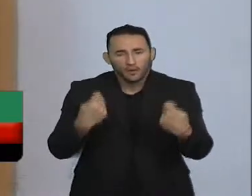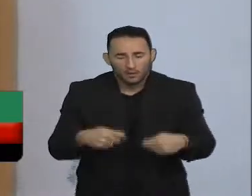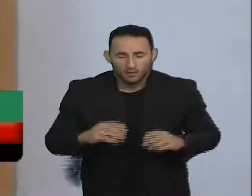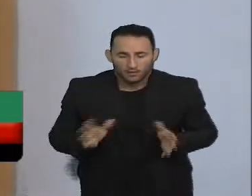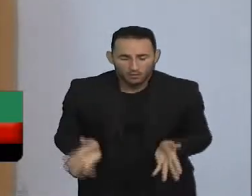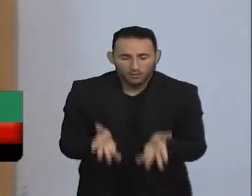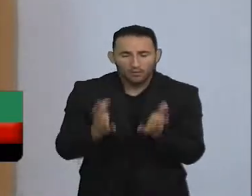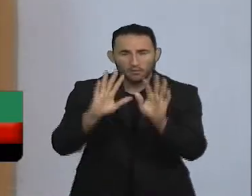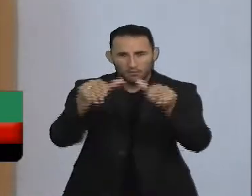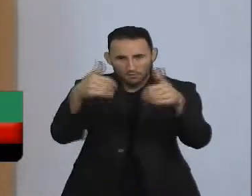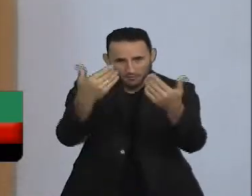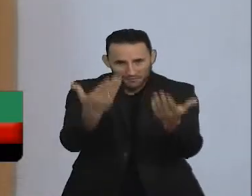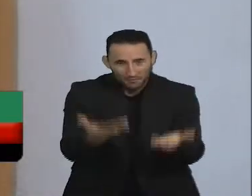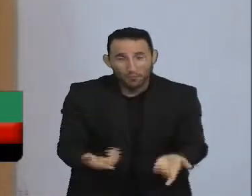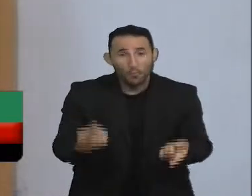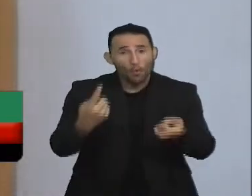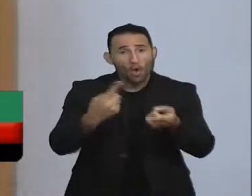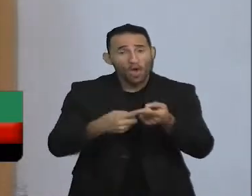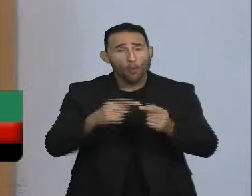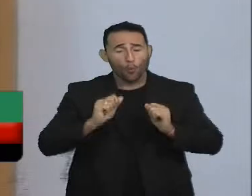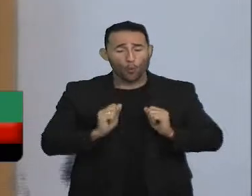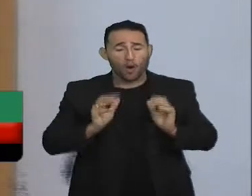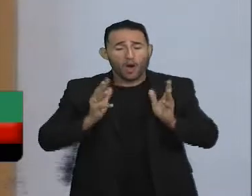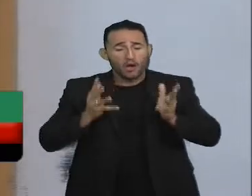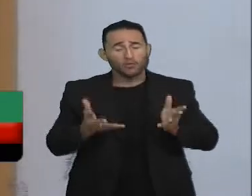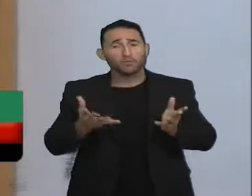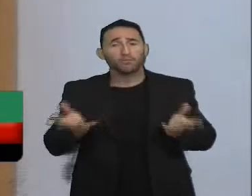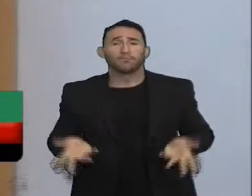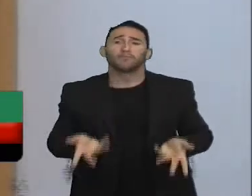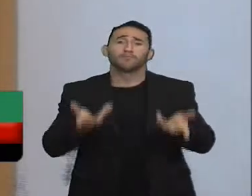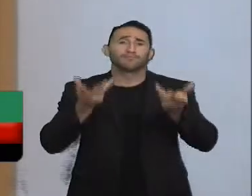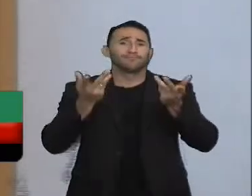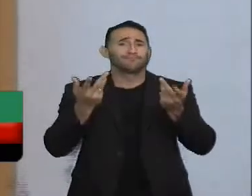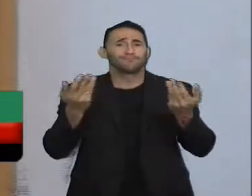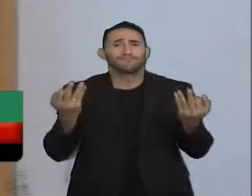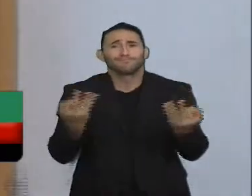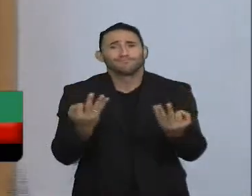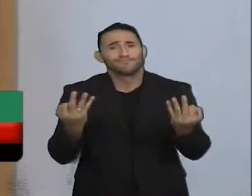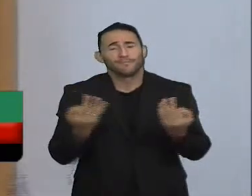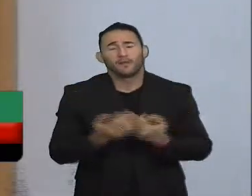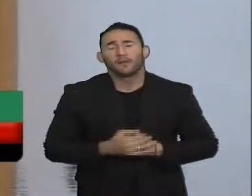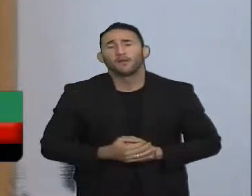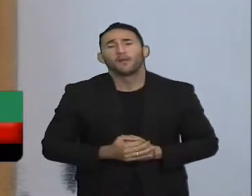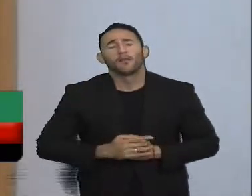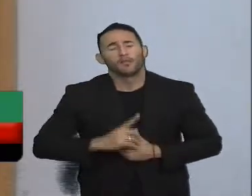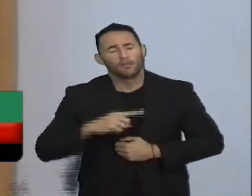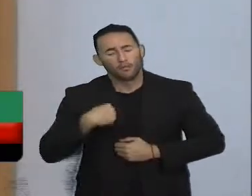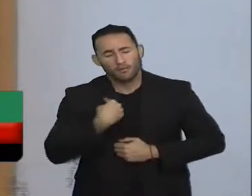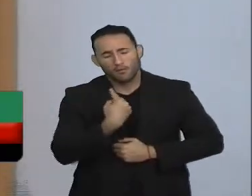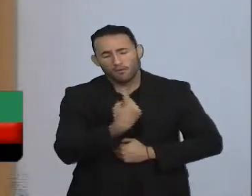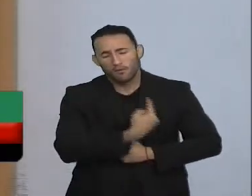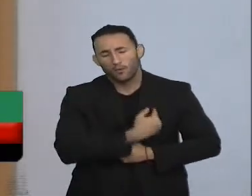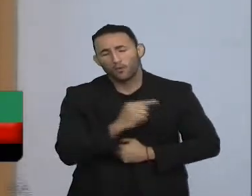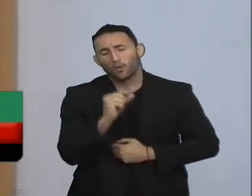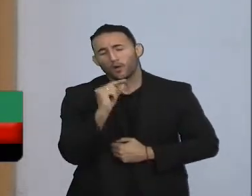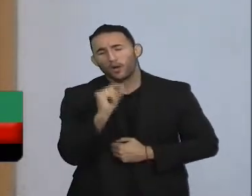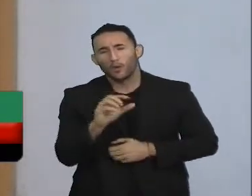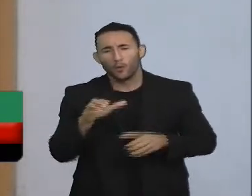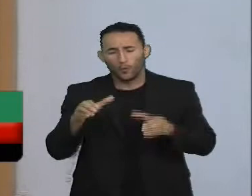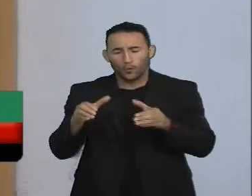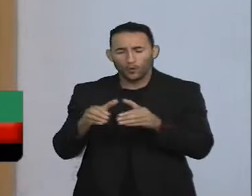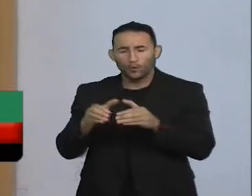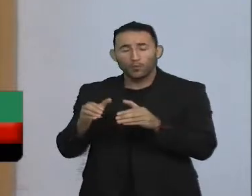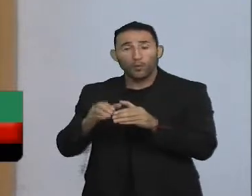porque é um ato grandioso que elas estão fazendo. Então, nós temos aqui a comissão